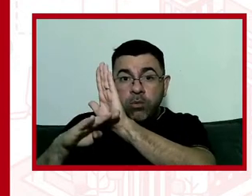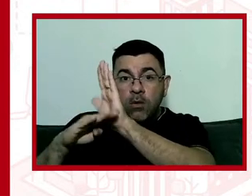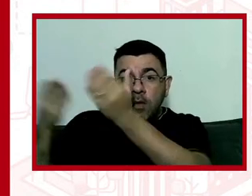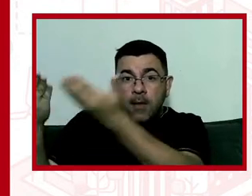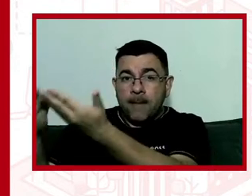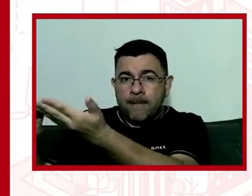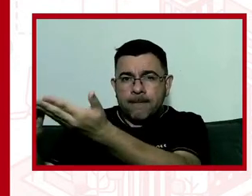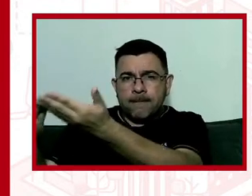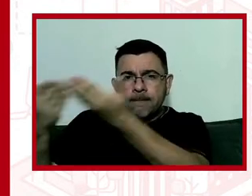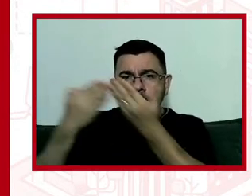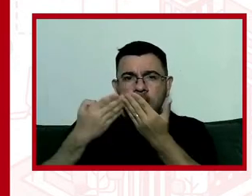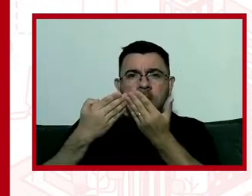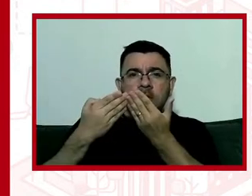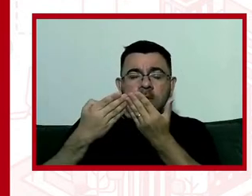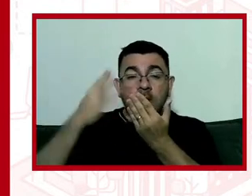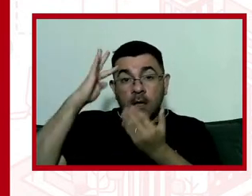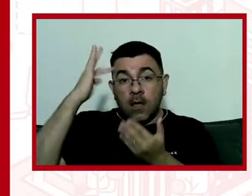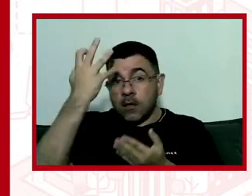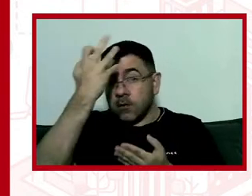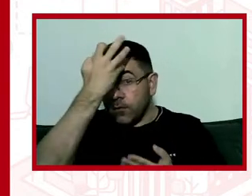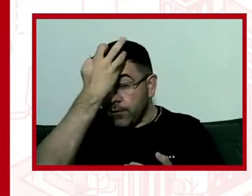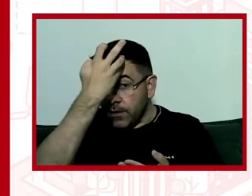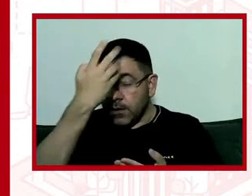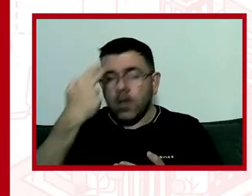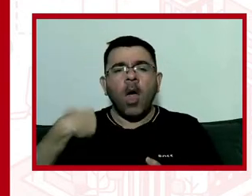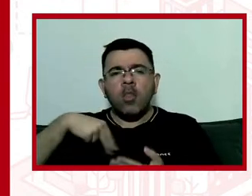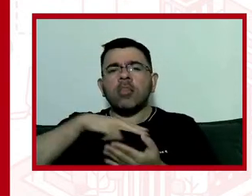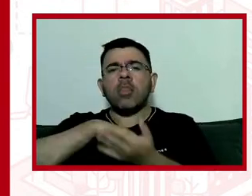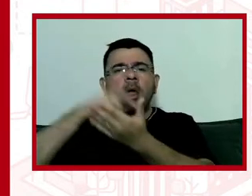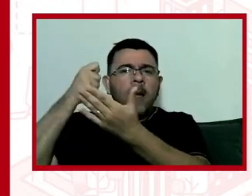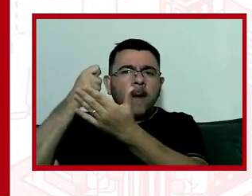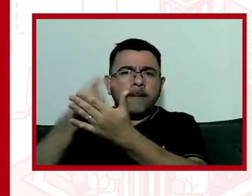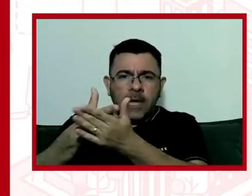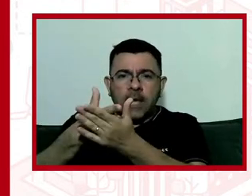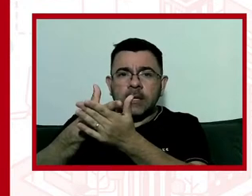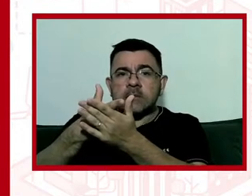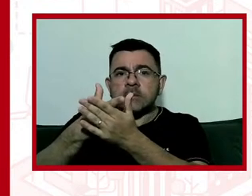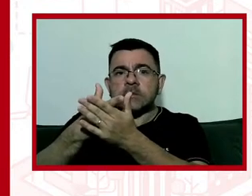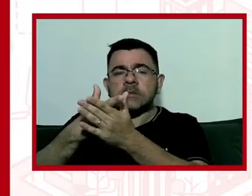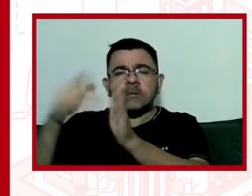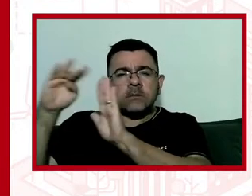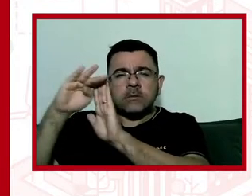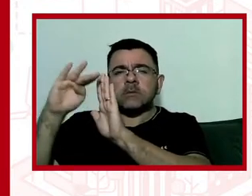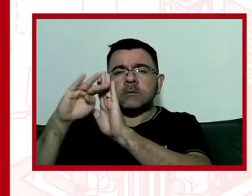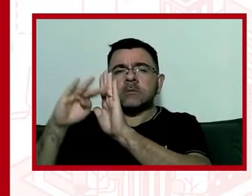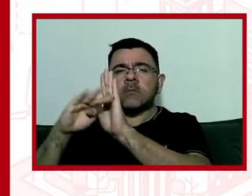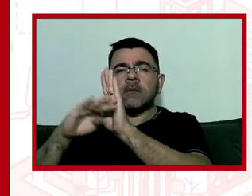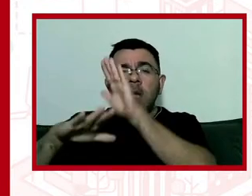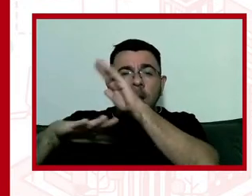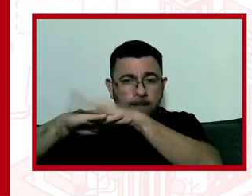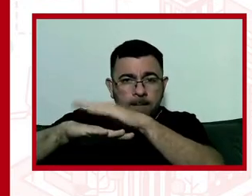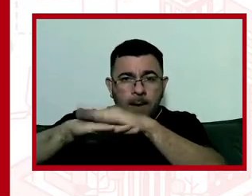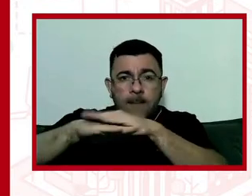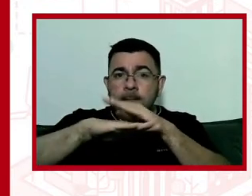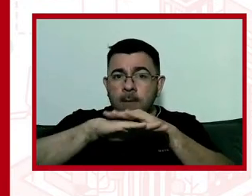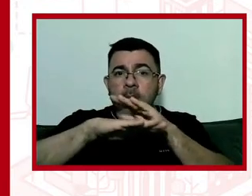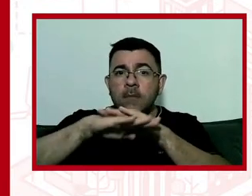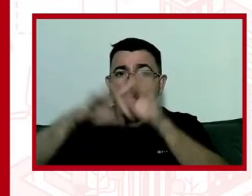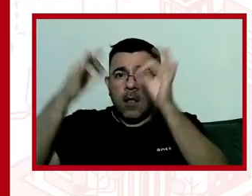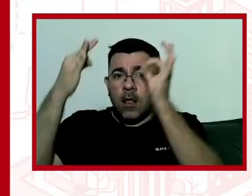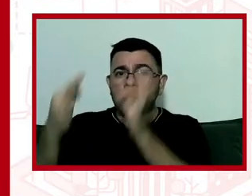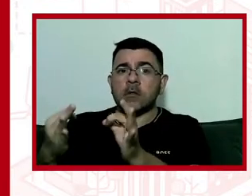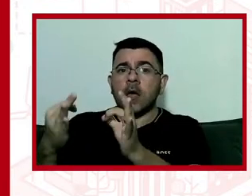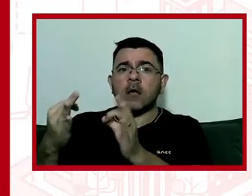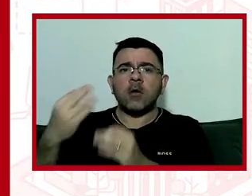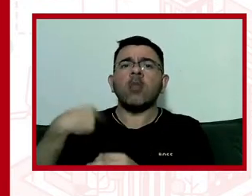solução e a gente bota um dinheiro para aquilo ser implementado e se dar certo a gente compra